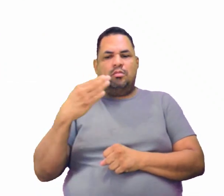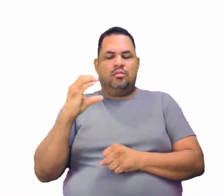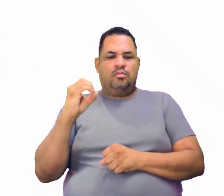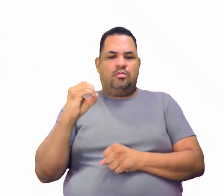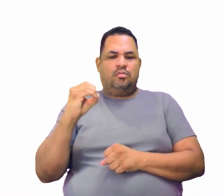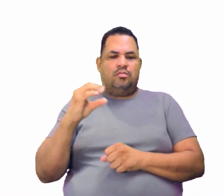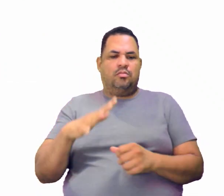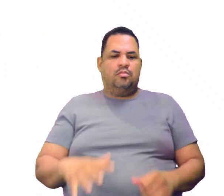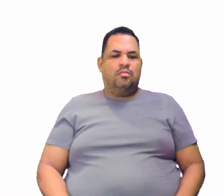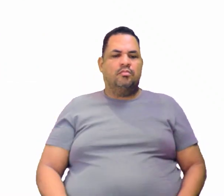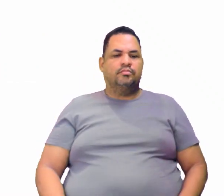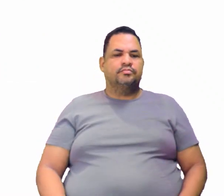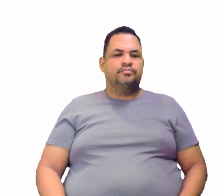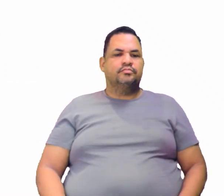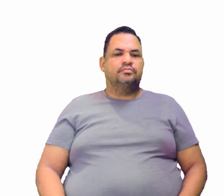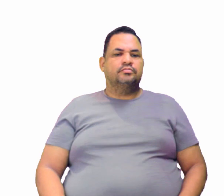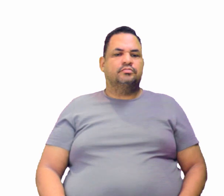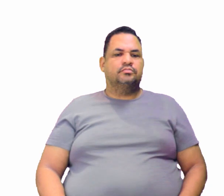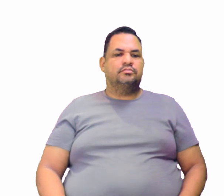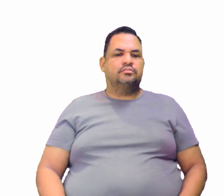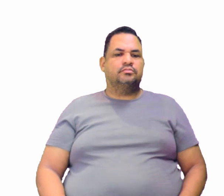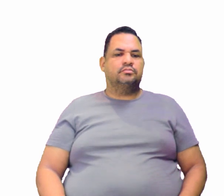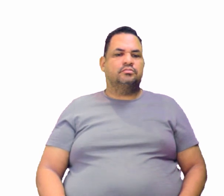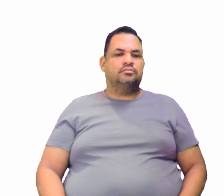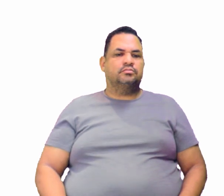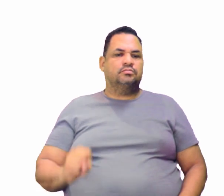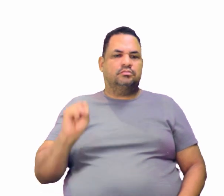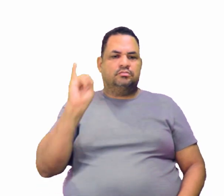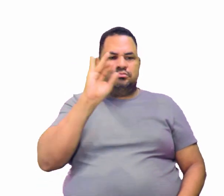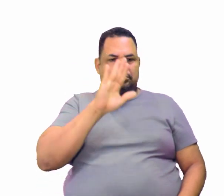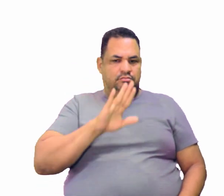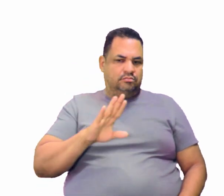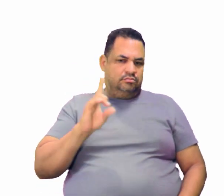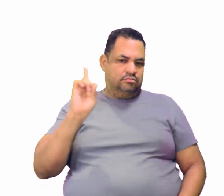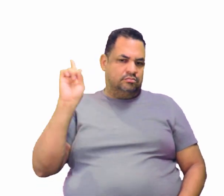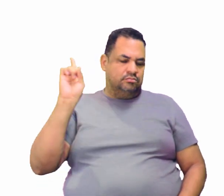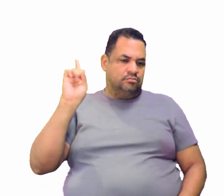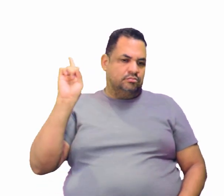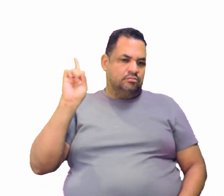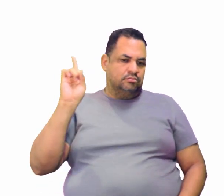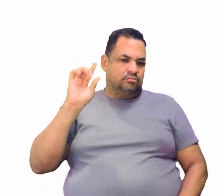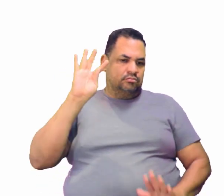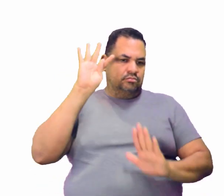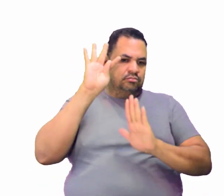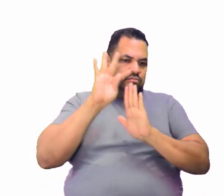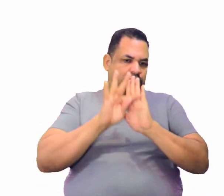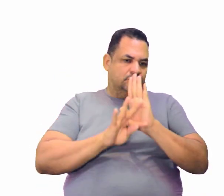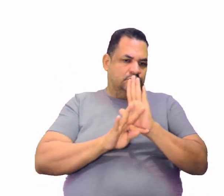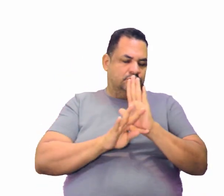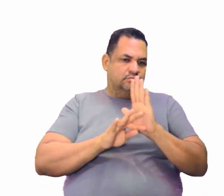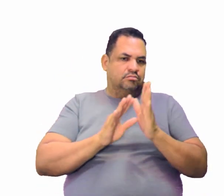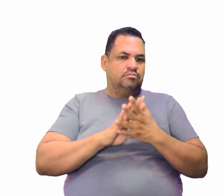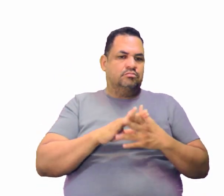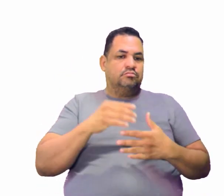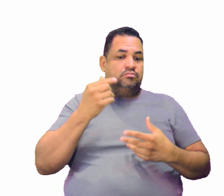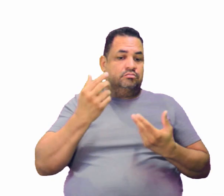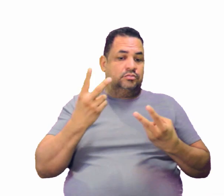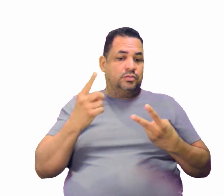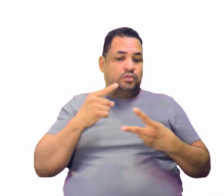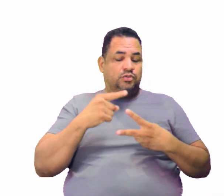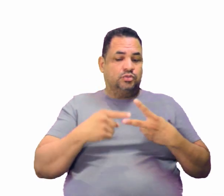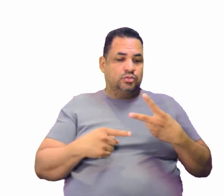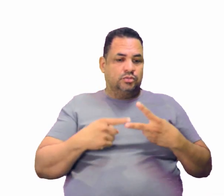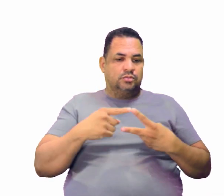o seguinte. Olha só essa imagem. É um texto híbrido? Sim!